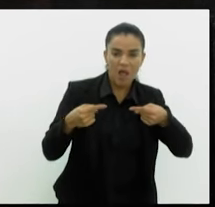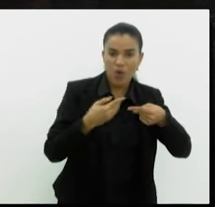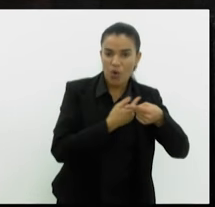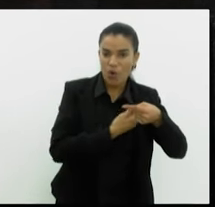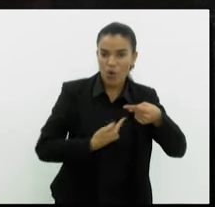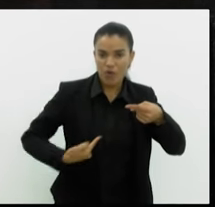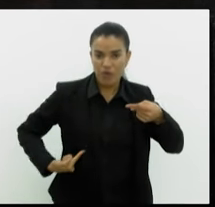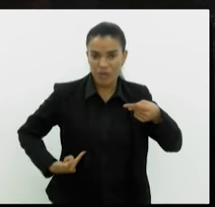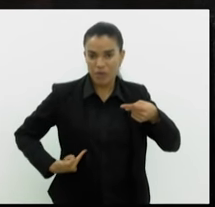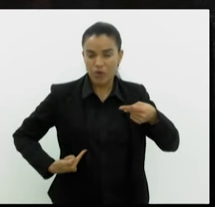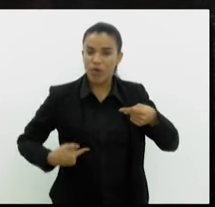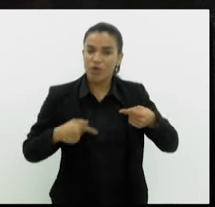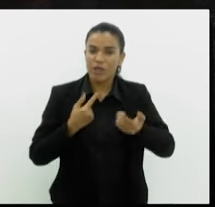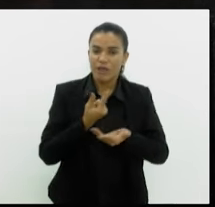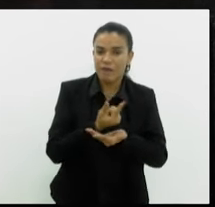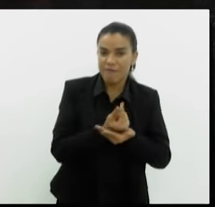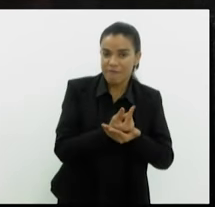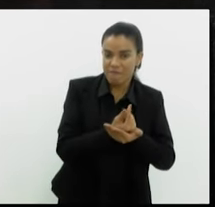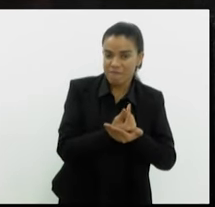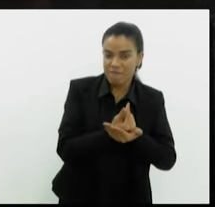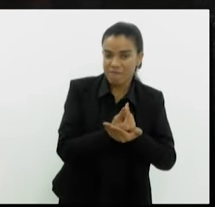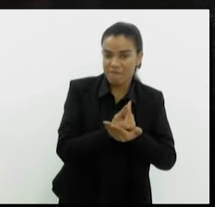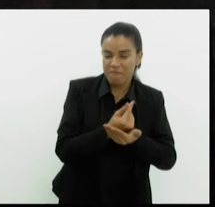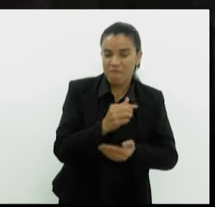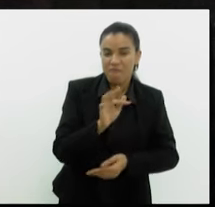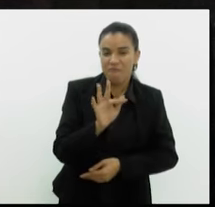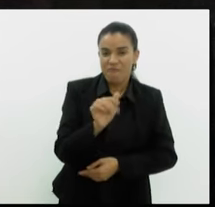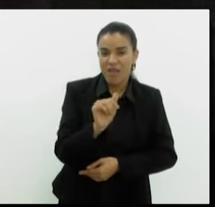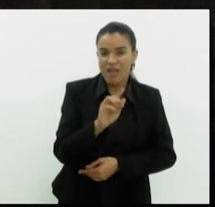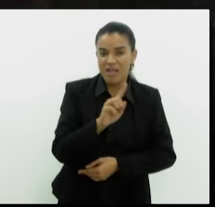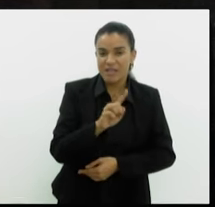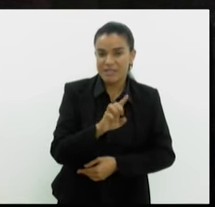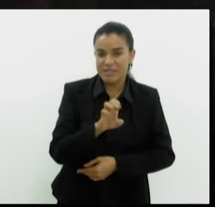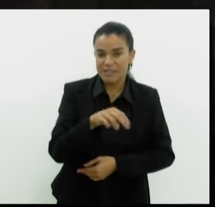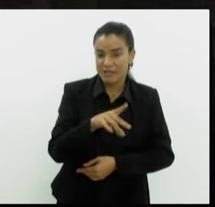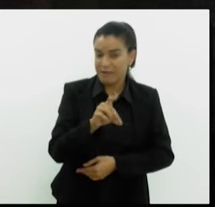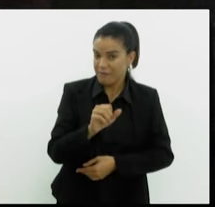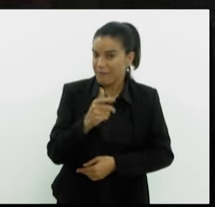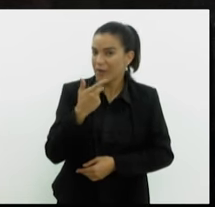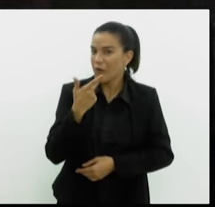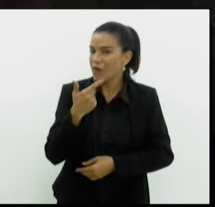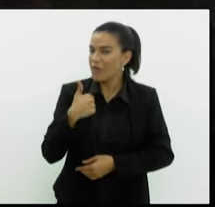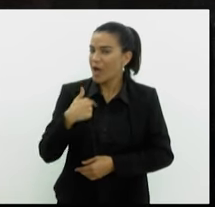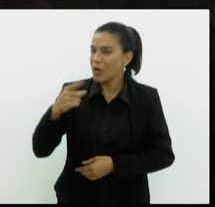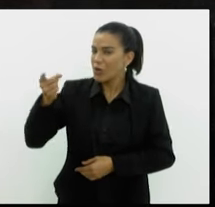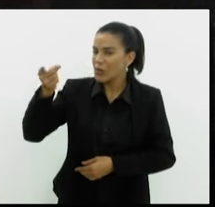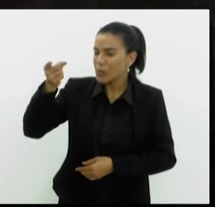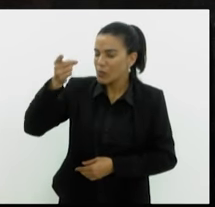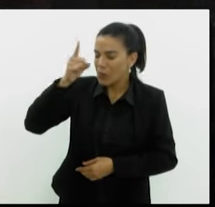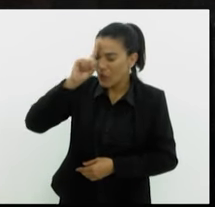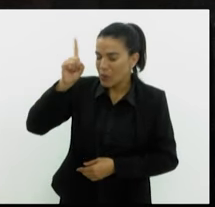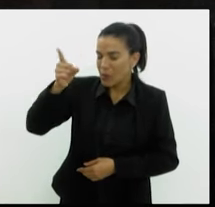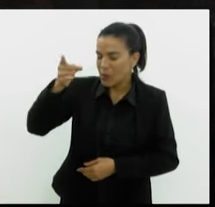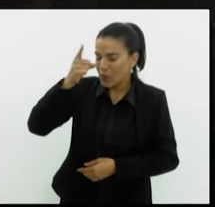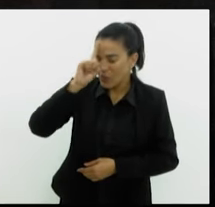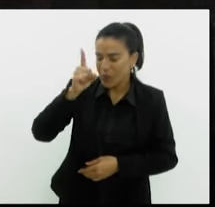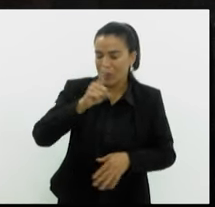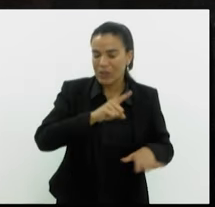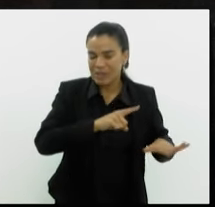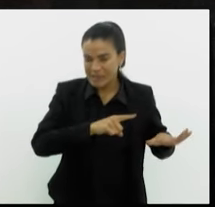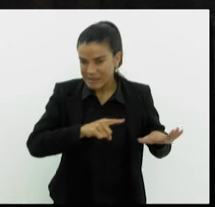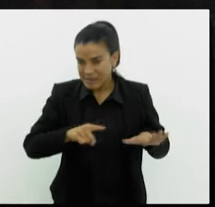e Fazenda. Tema que eu falo aqui todas as